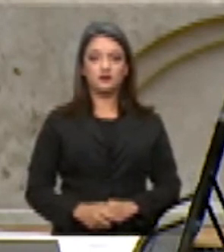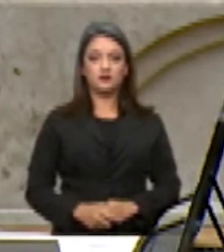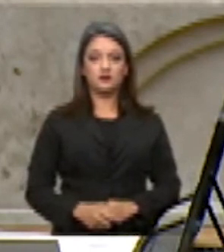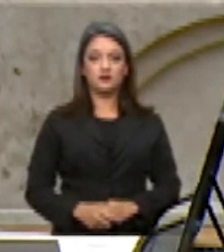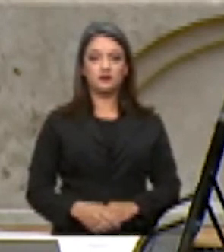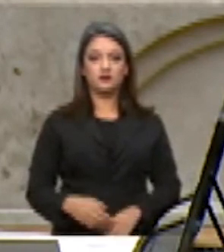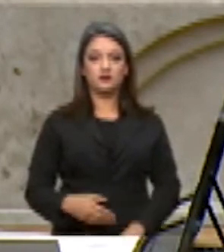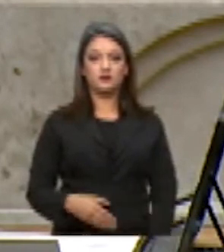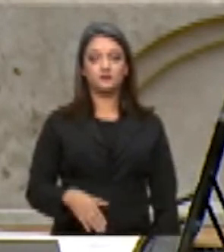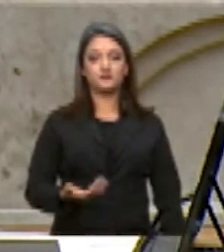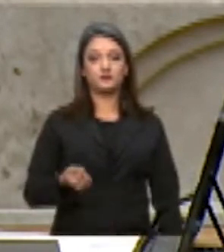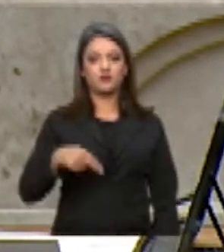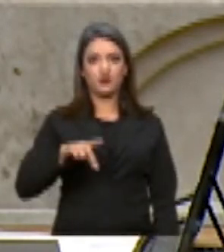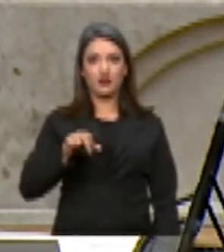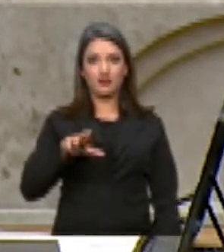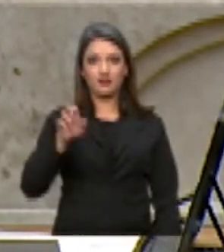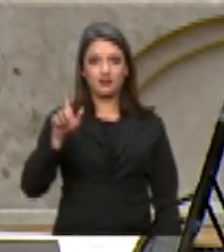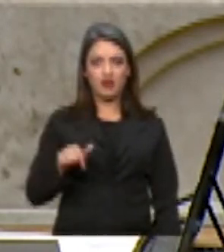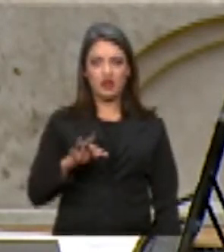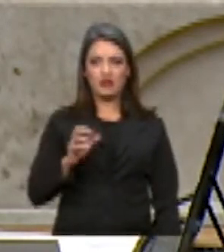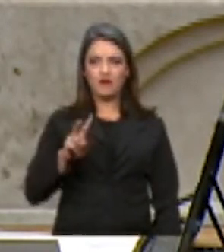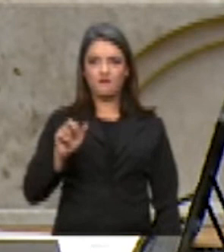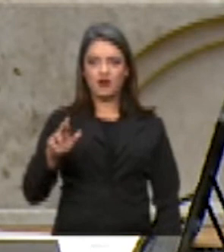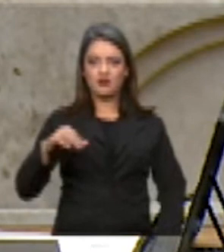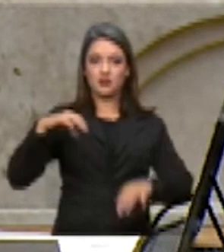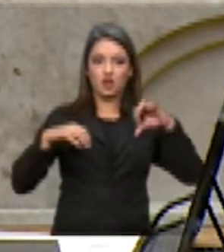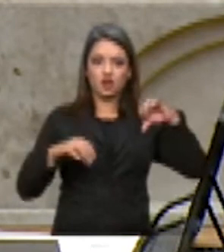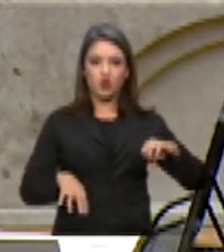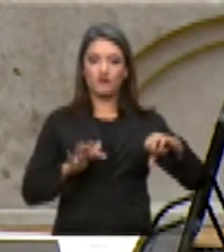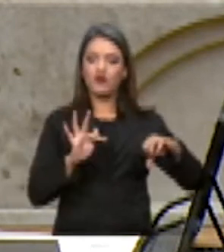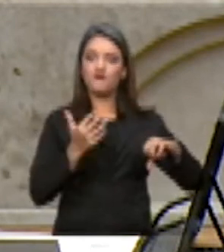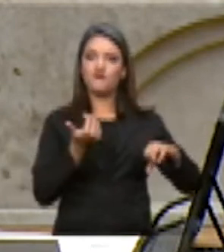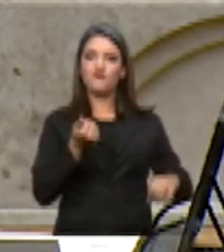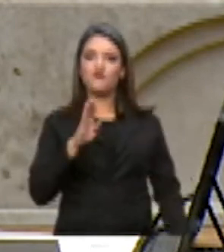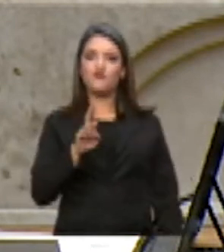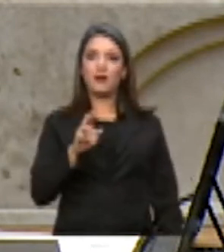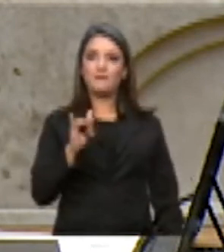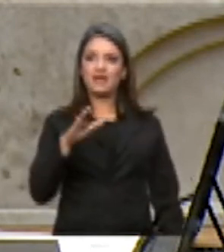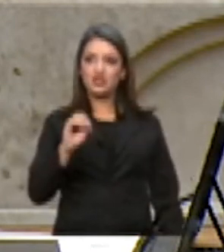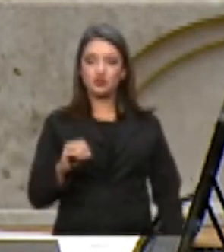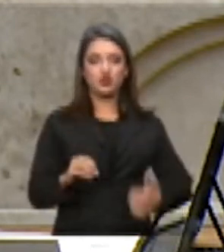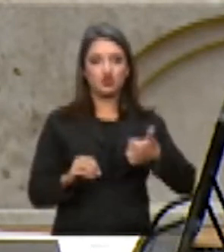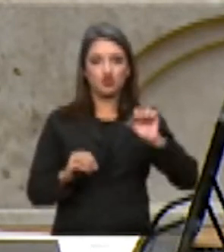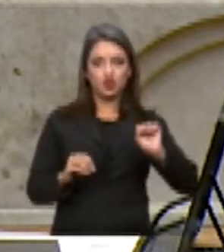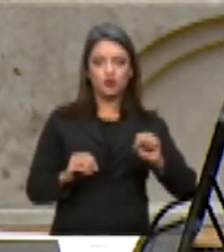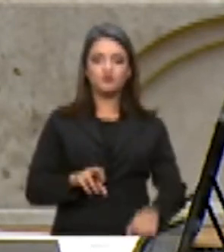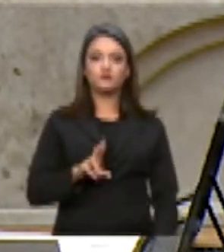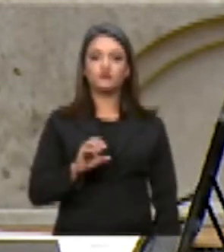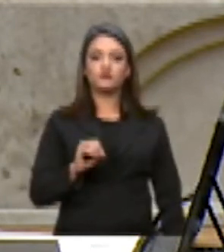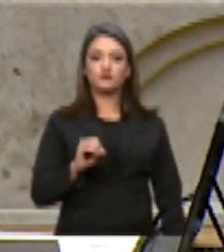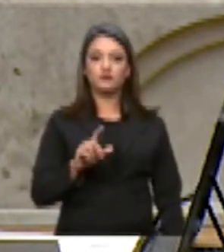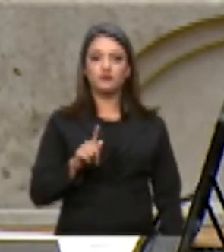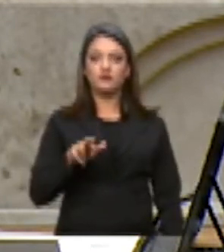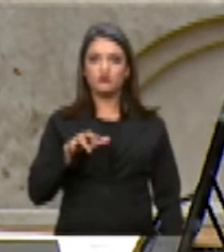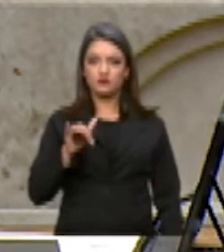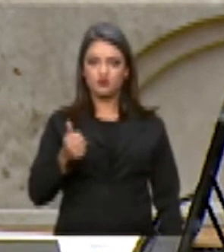André Ramos Tavares, 9 votos. Fabrício Juliano Mendes Medeiros, 8 votos. Rogério Fagundes